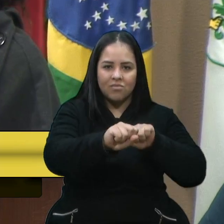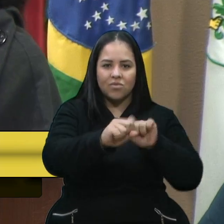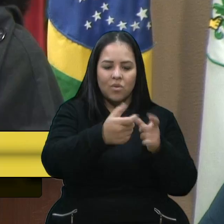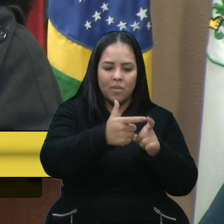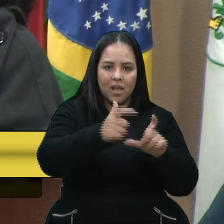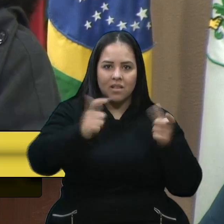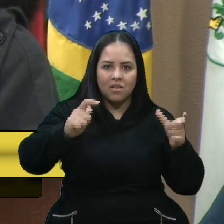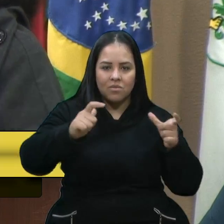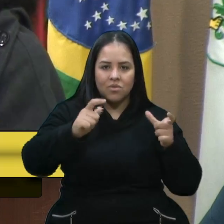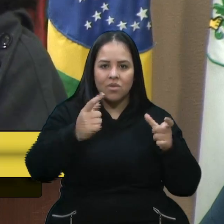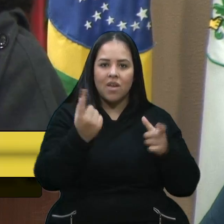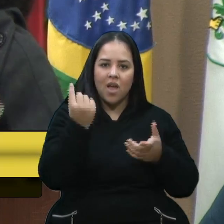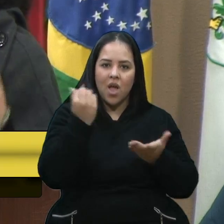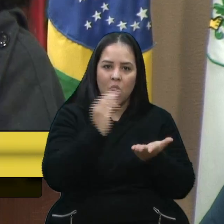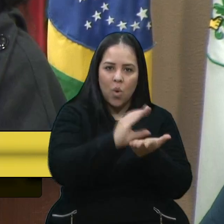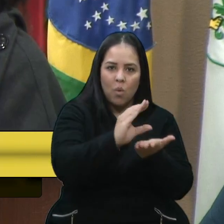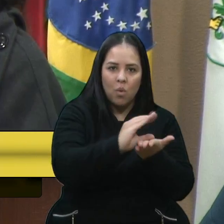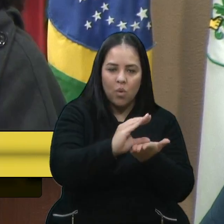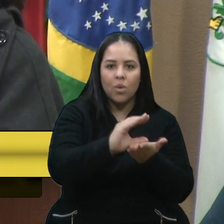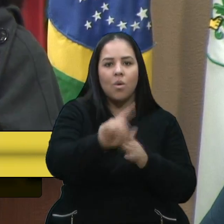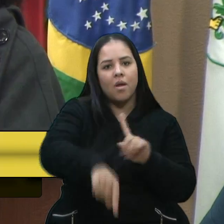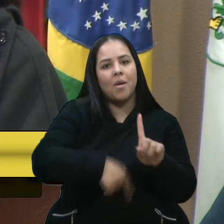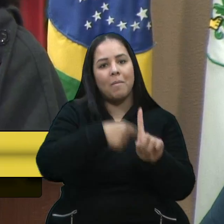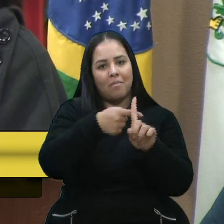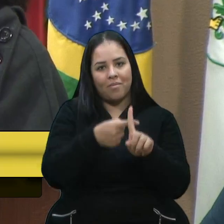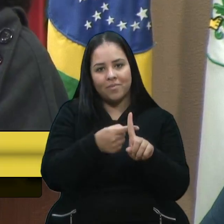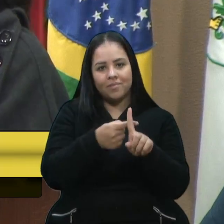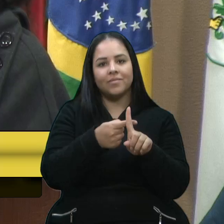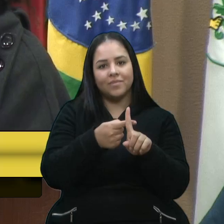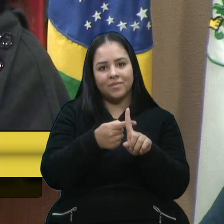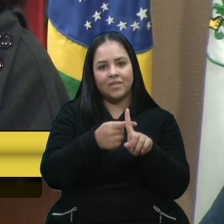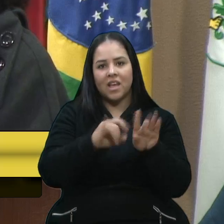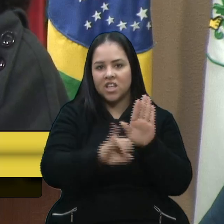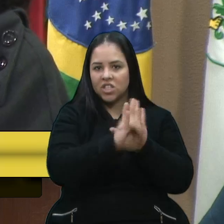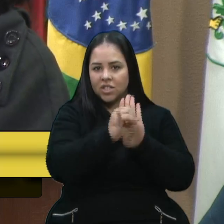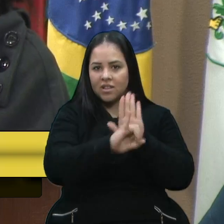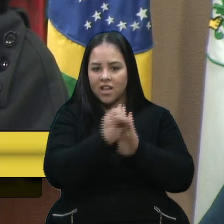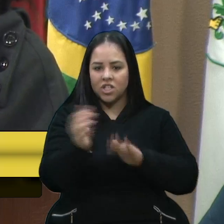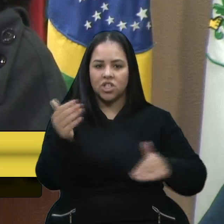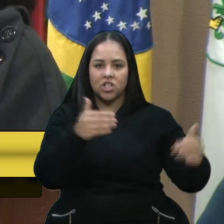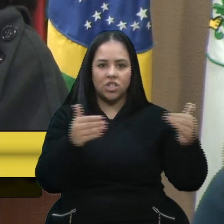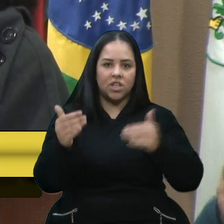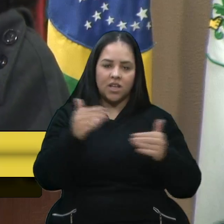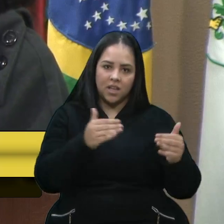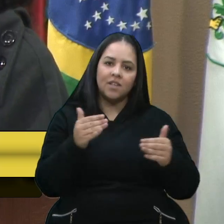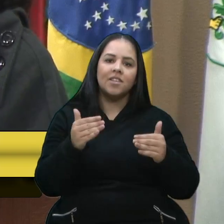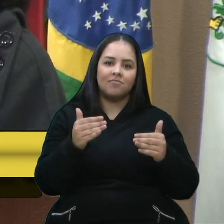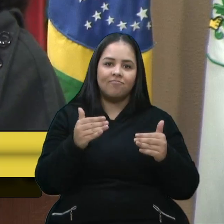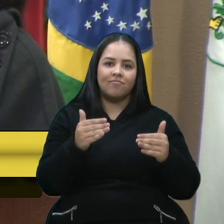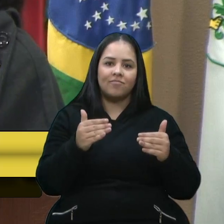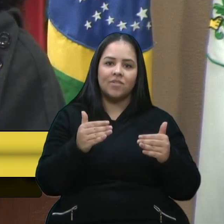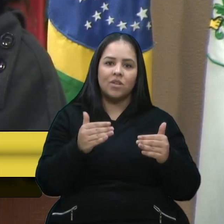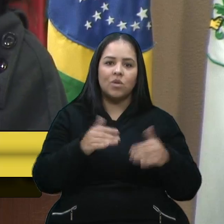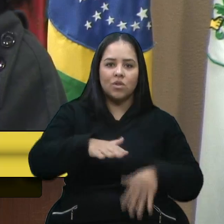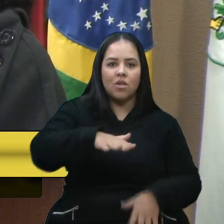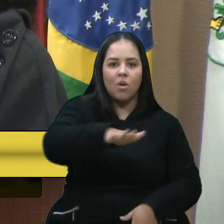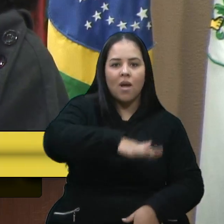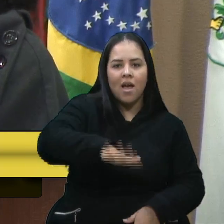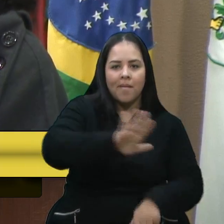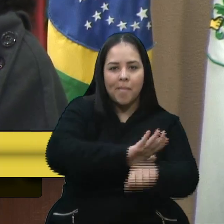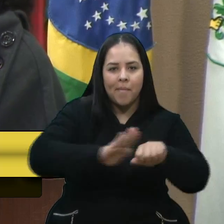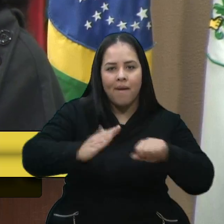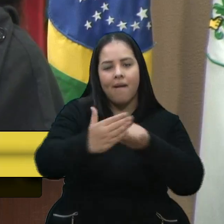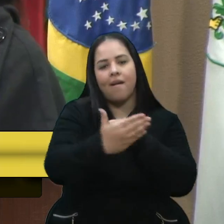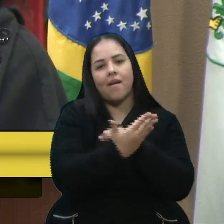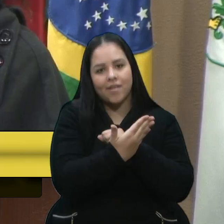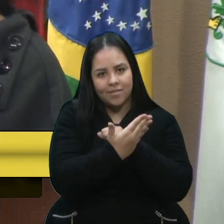recurso e que cada vez mais editais cheguem na ponta, cheguem nos nossos bairros de